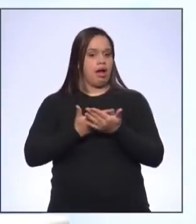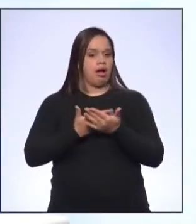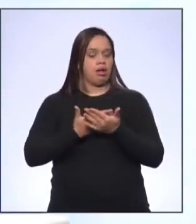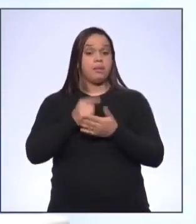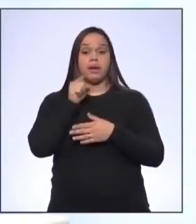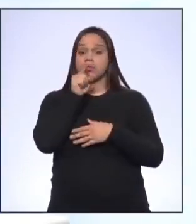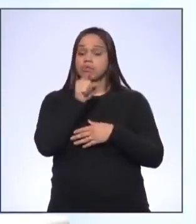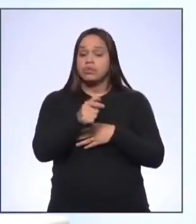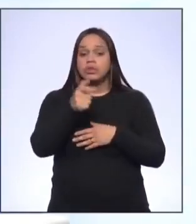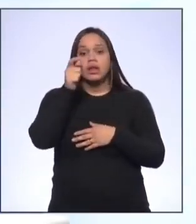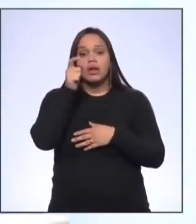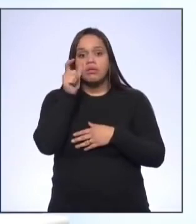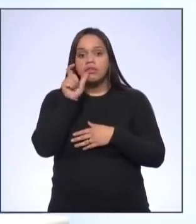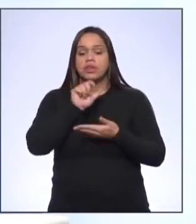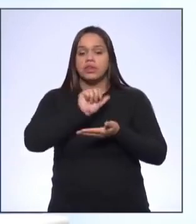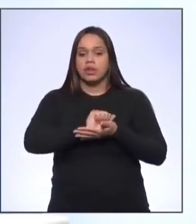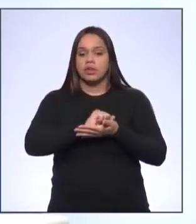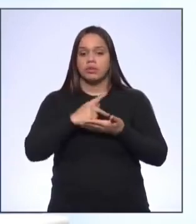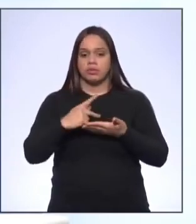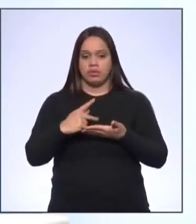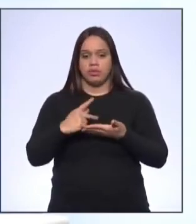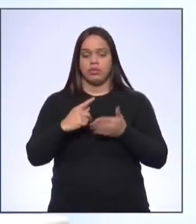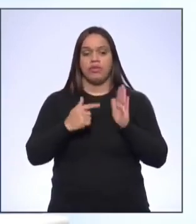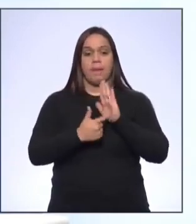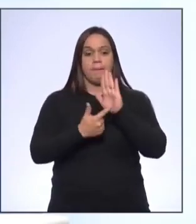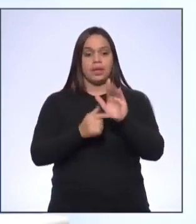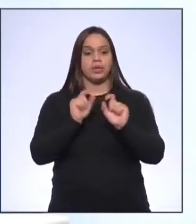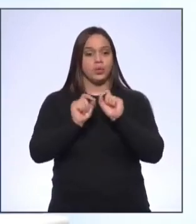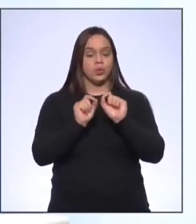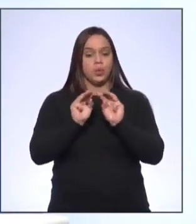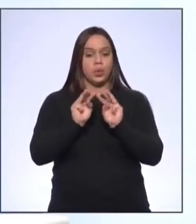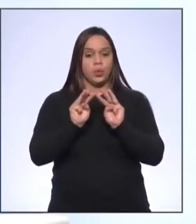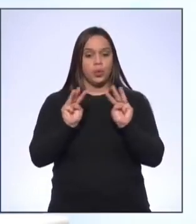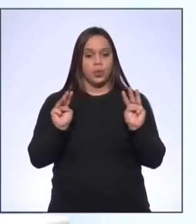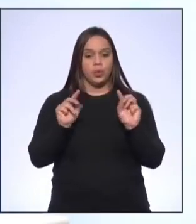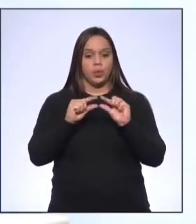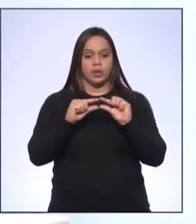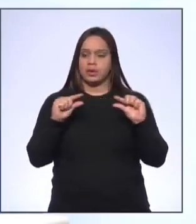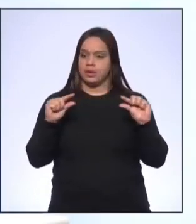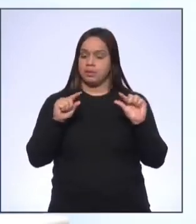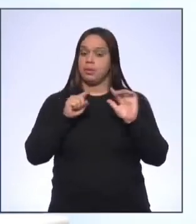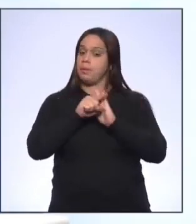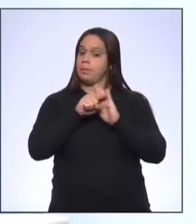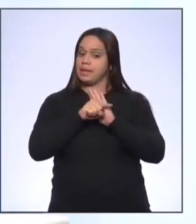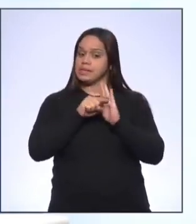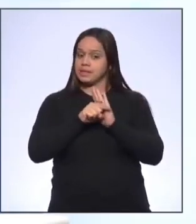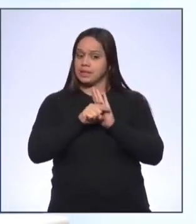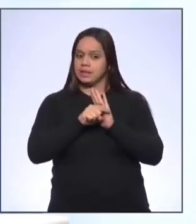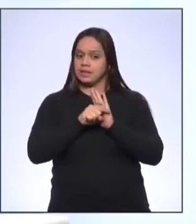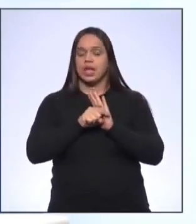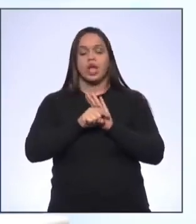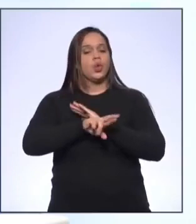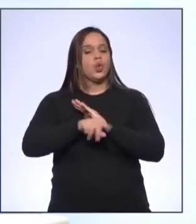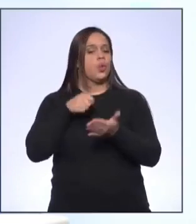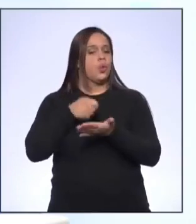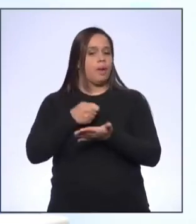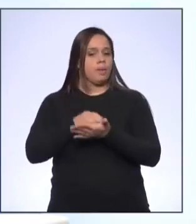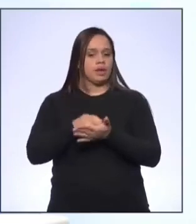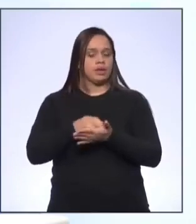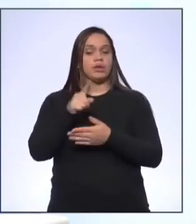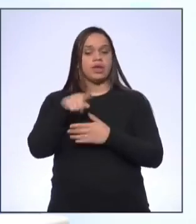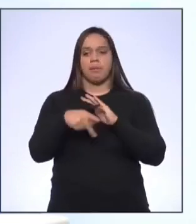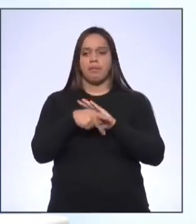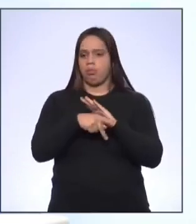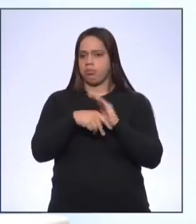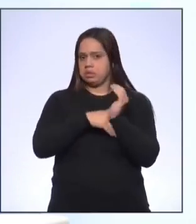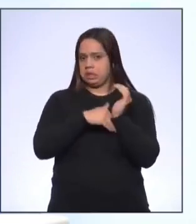você que está assistindo pelo aplicativo, aparecerá um link de uma pesquisa. Então, não é obrigatória, ela é anônima. Você